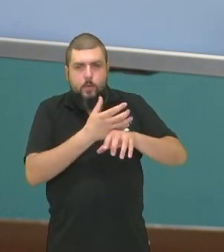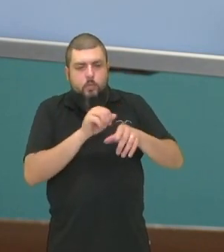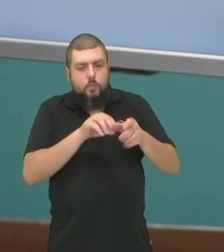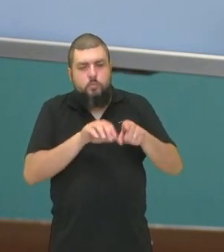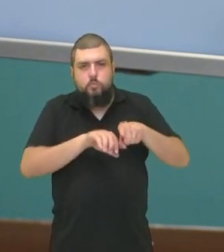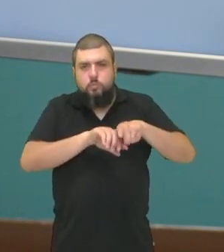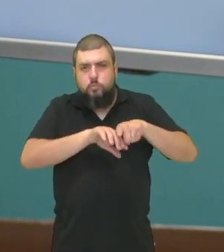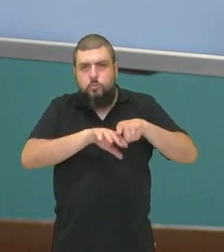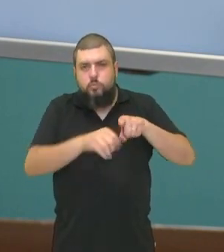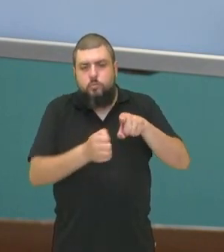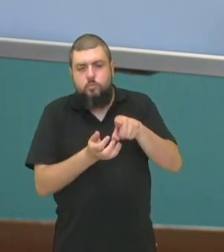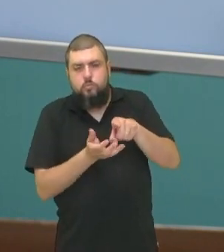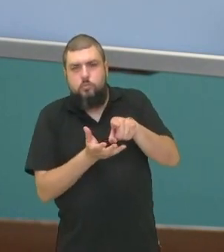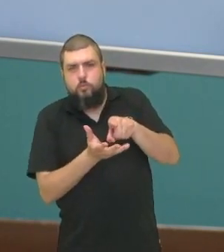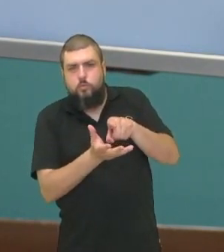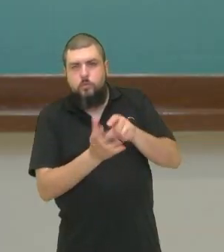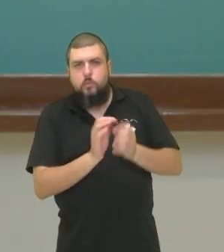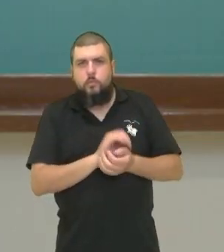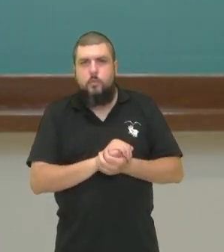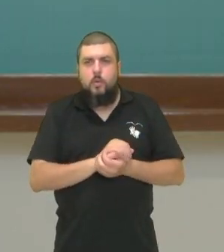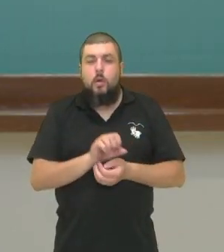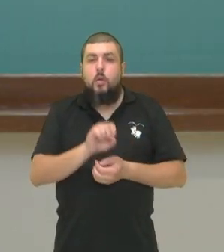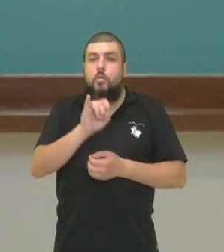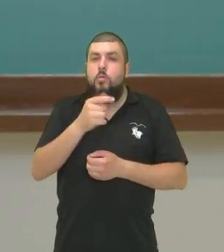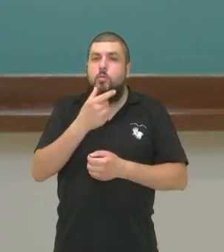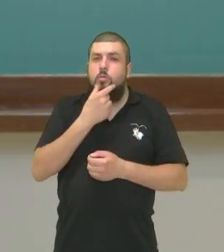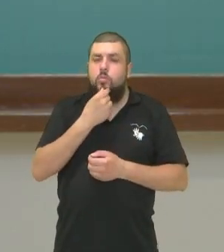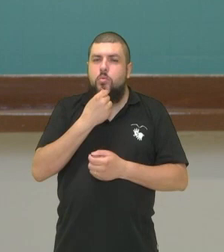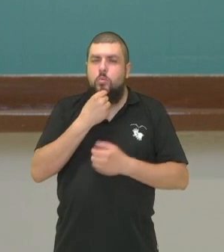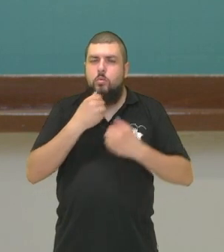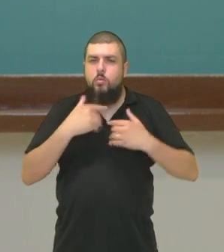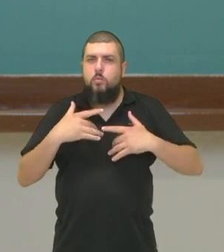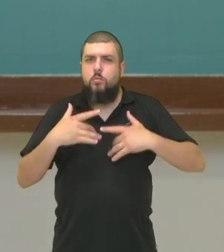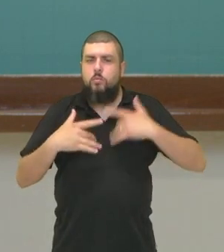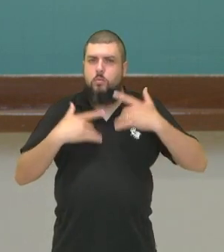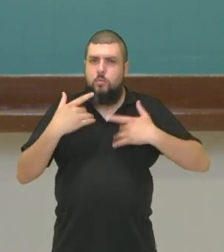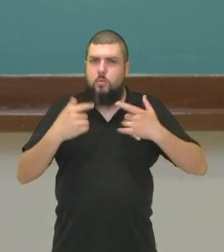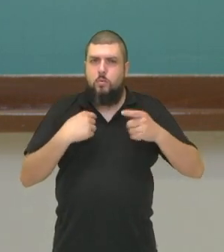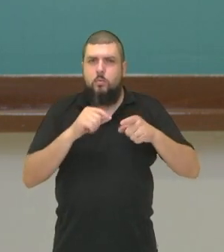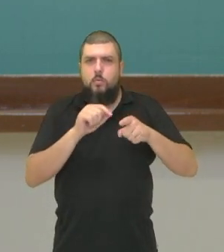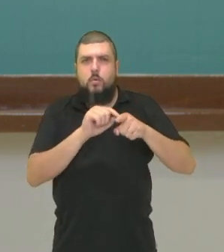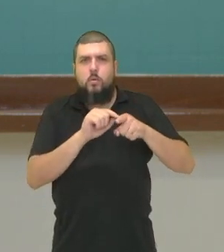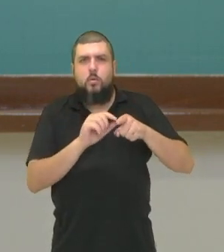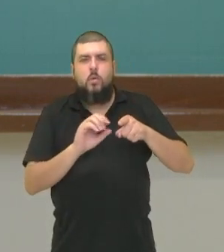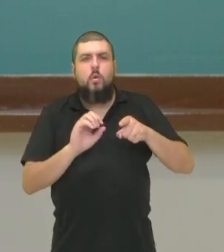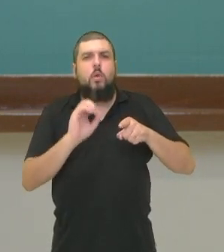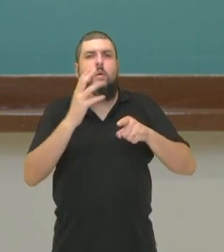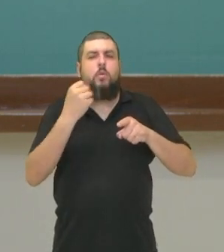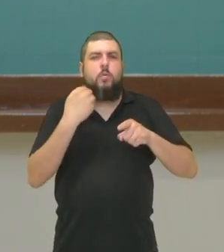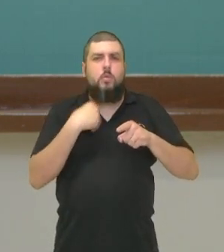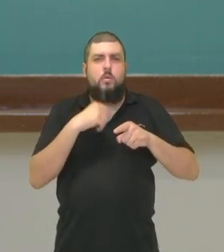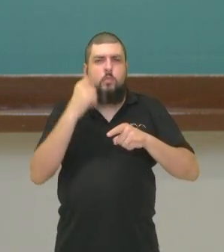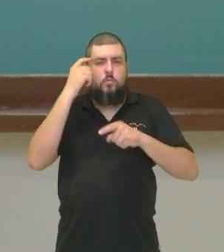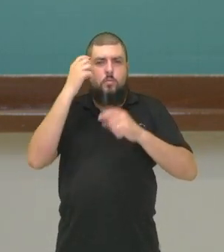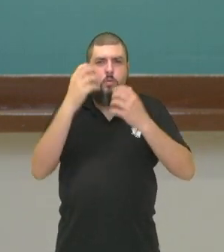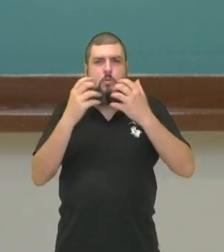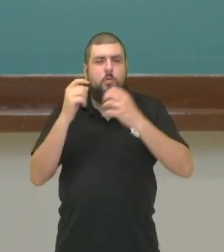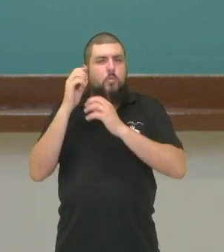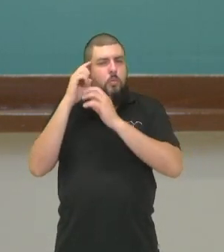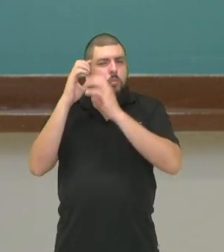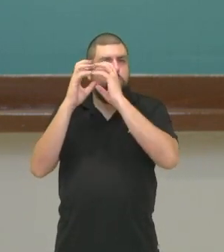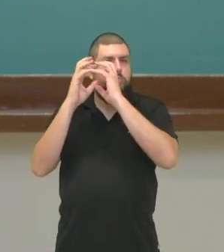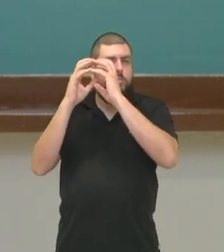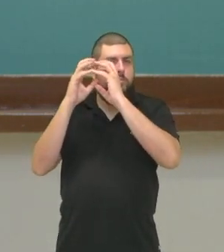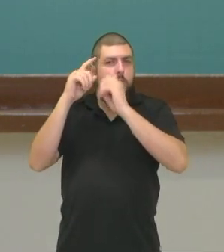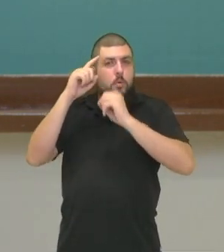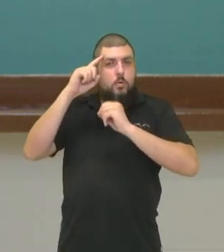sanguíneos. Quando o homem está estimulado sexualmente, o cérebro manda uma